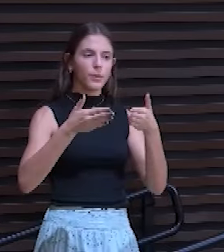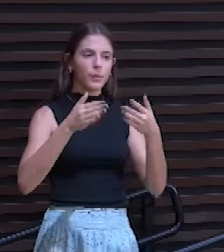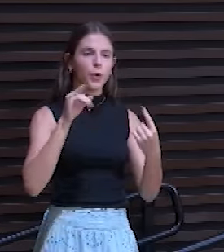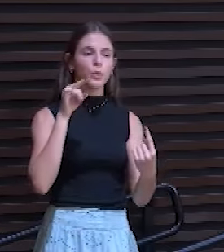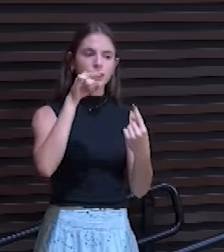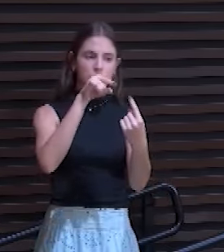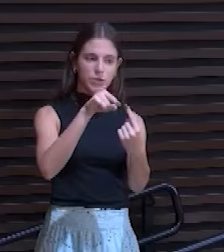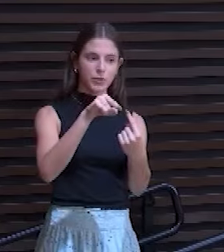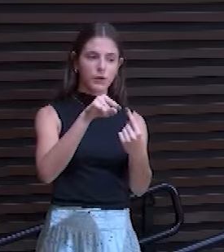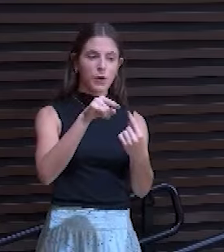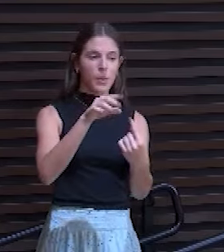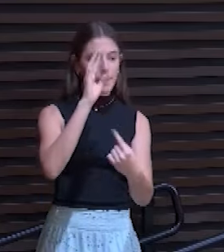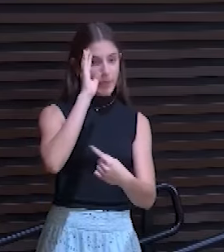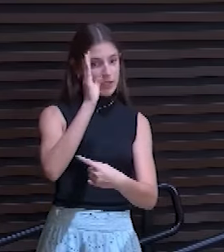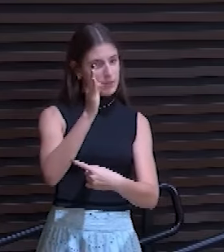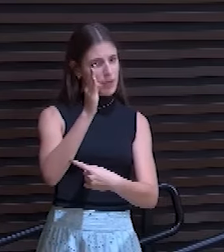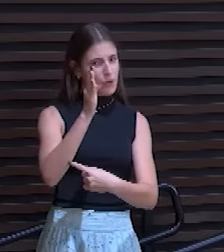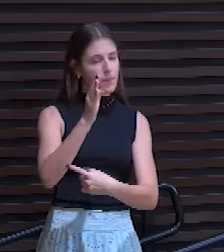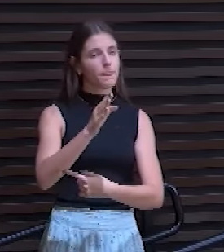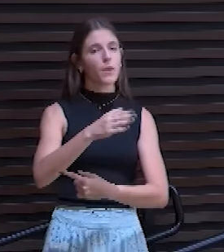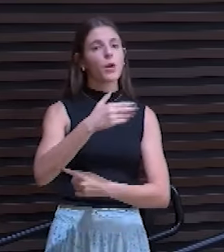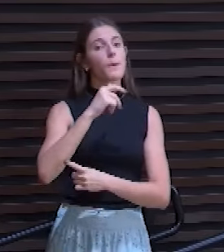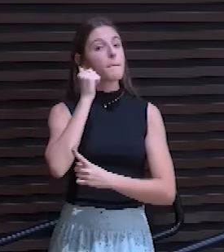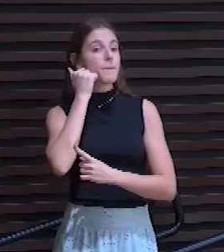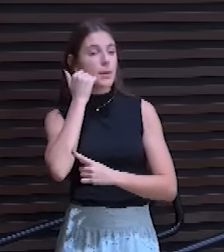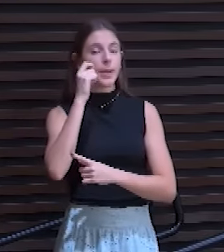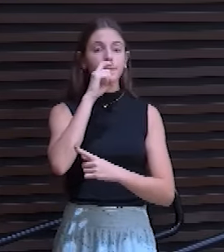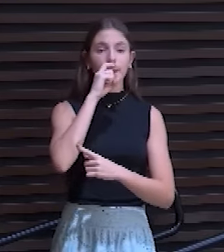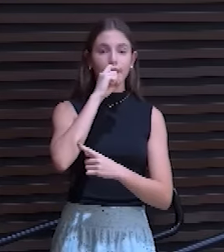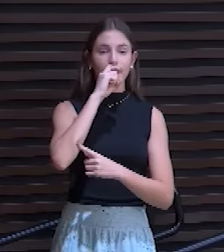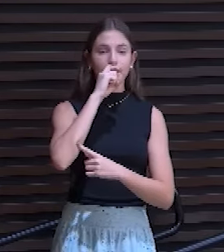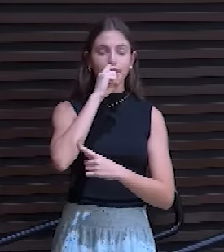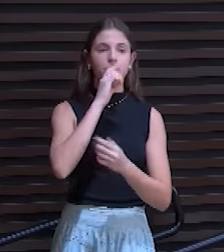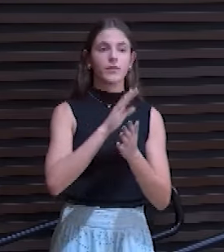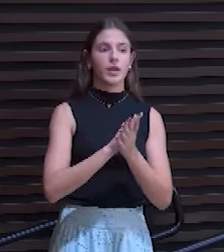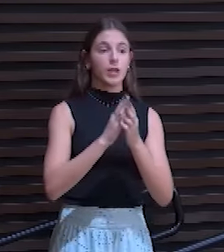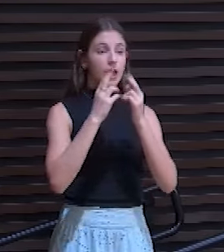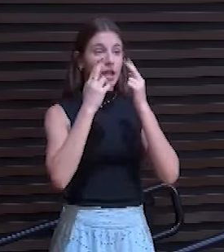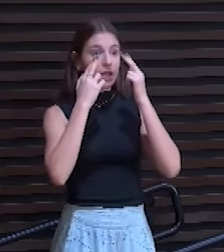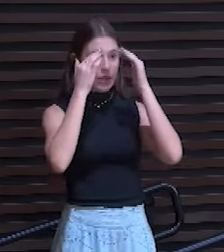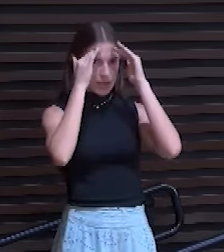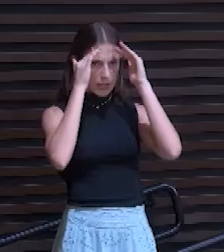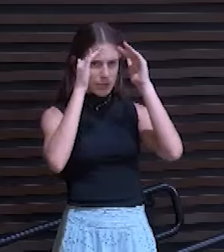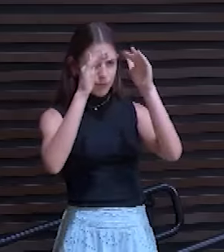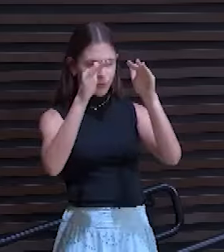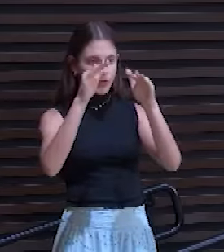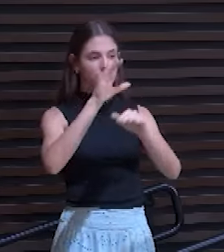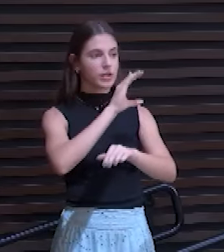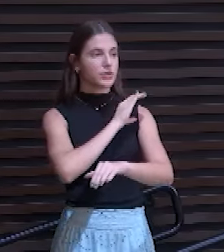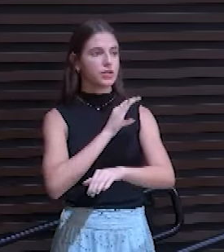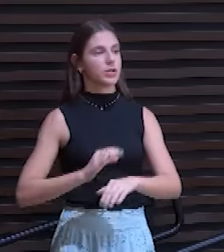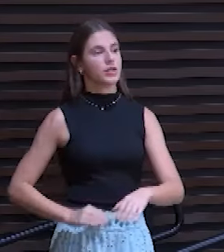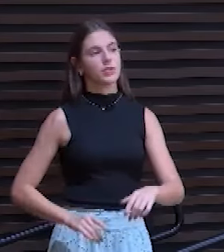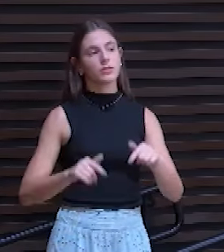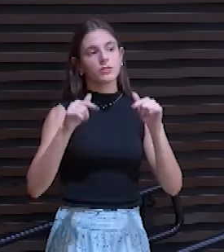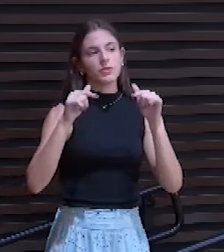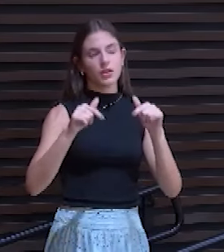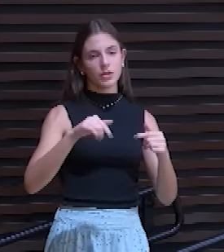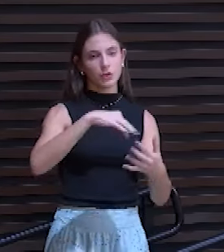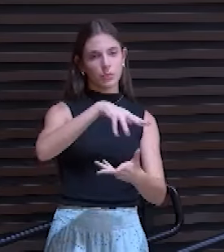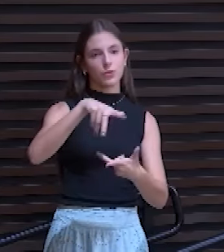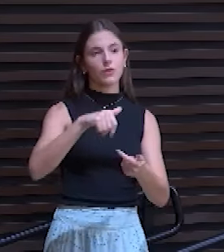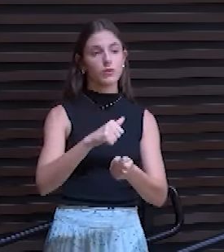pais. Ser embaixadores de Cristo para os nossos filhos. Levar aos nossos filhos